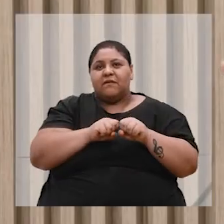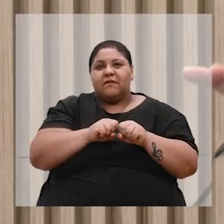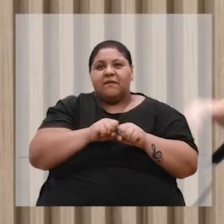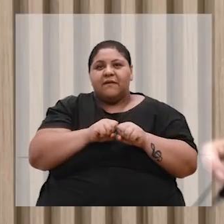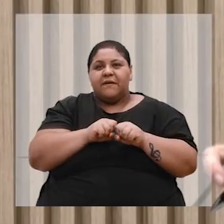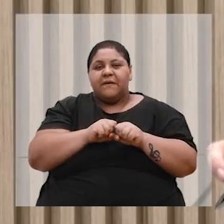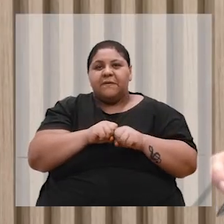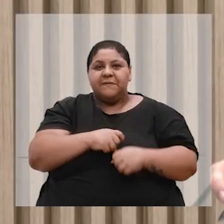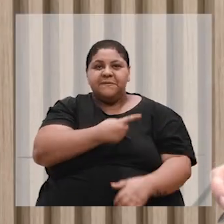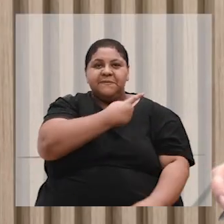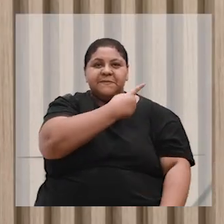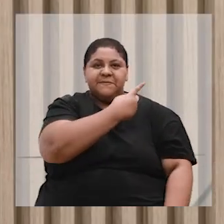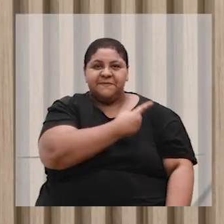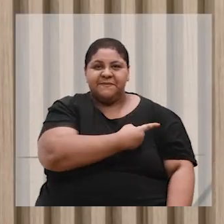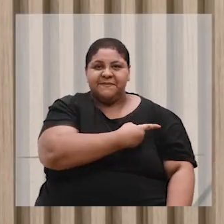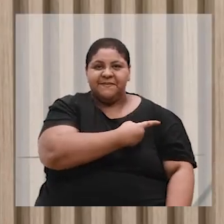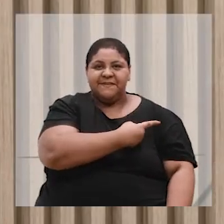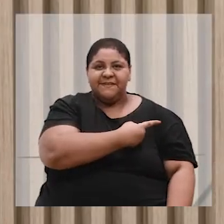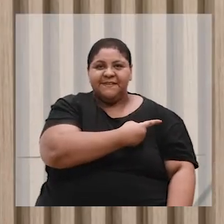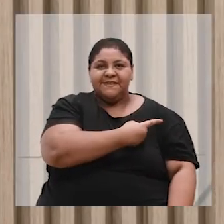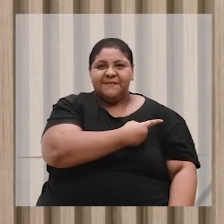para o